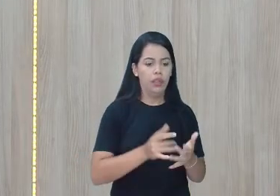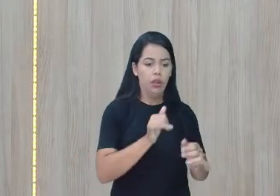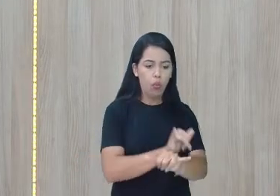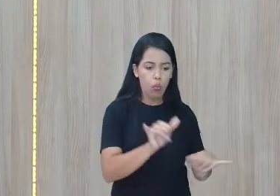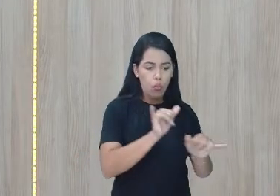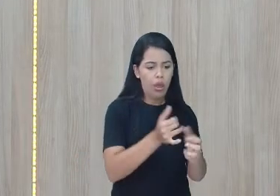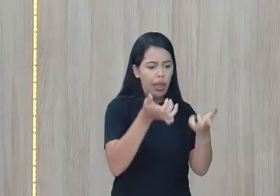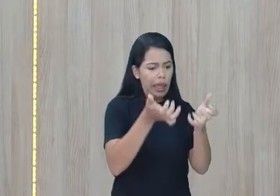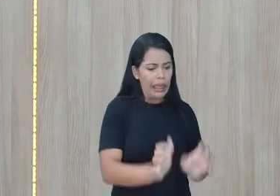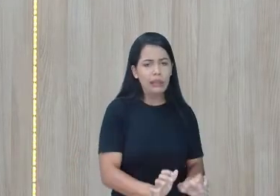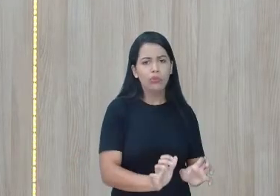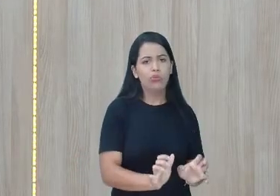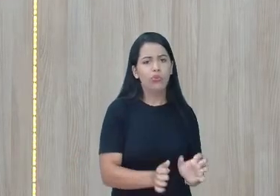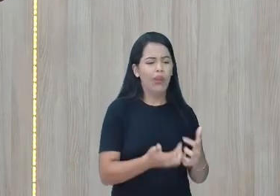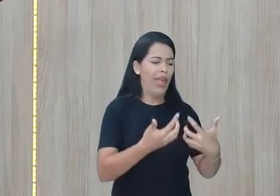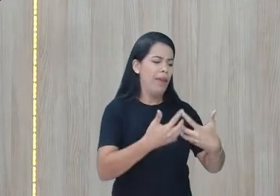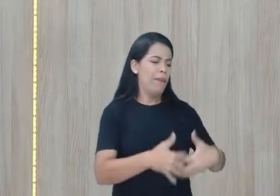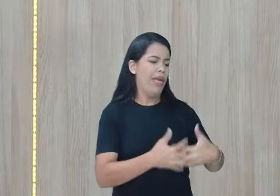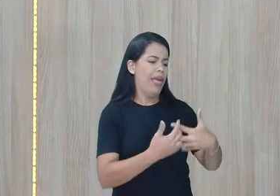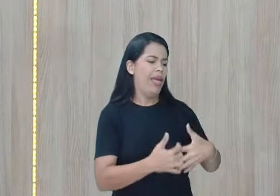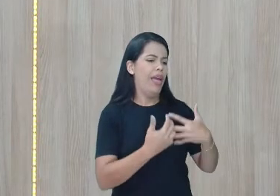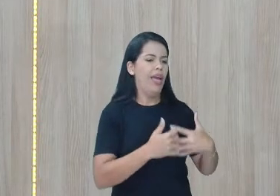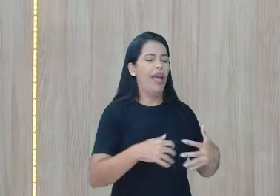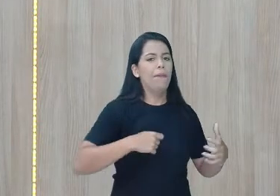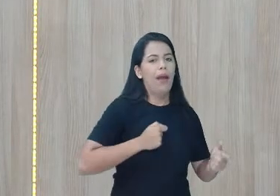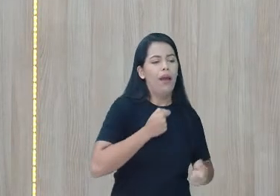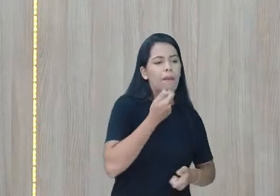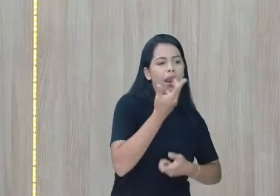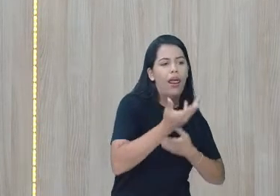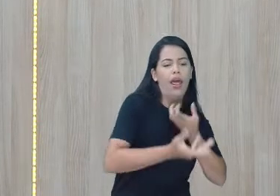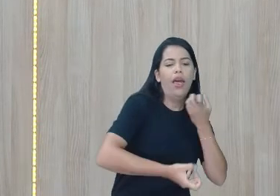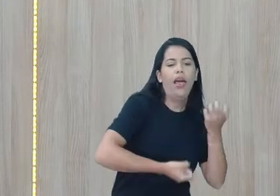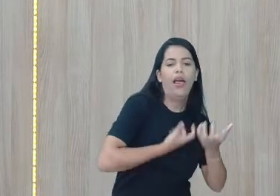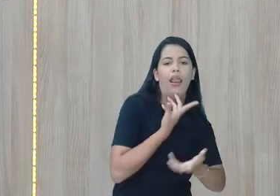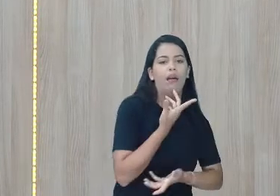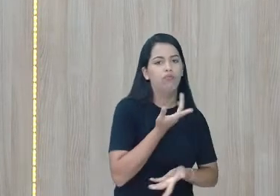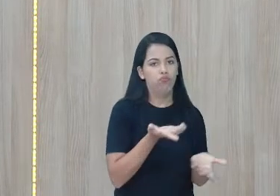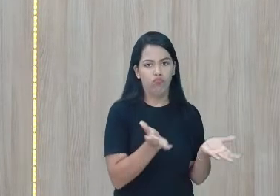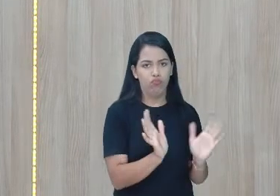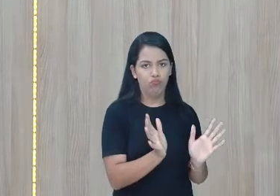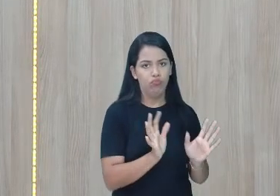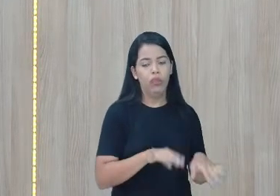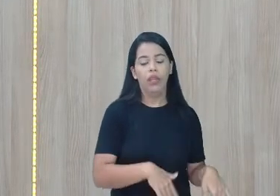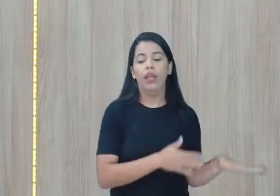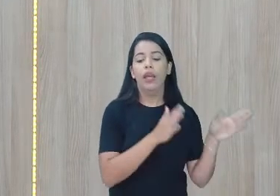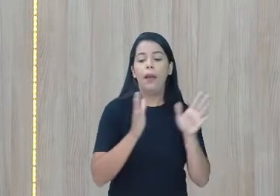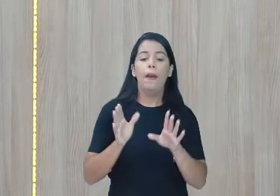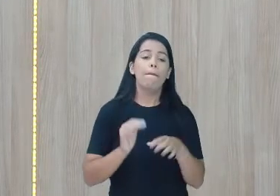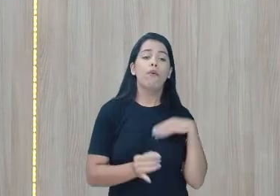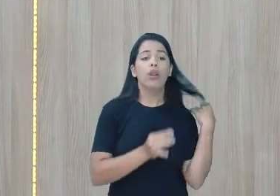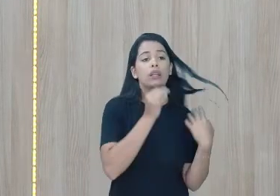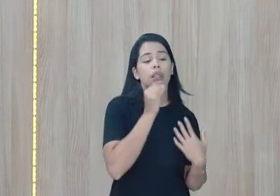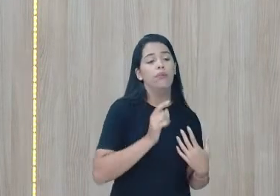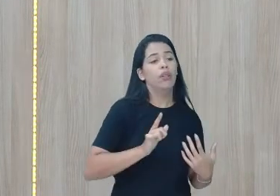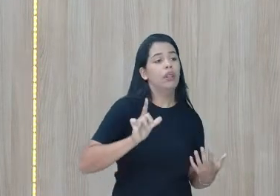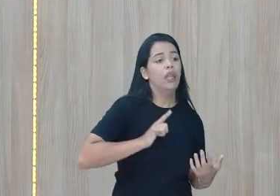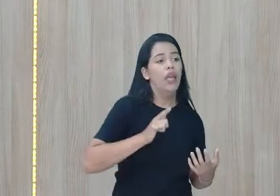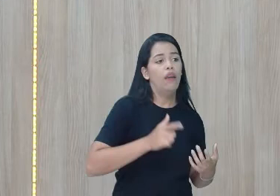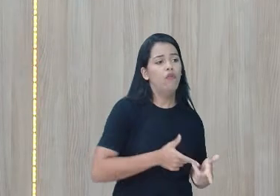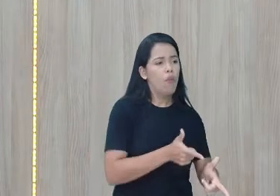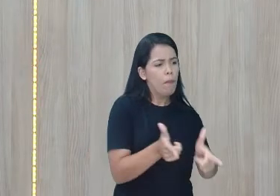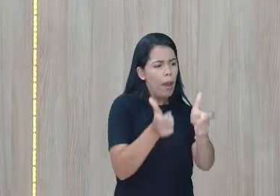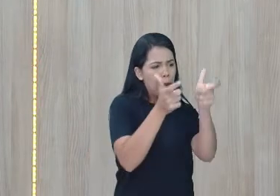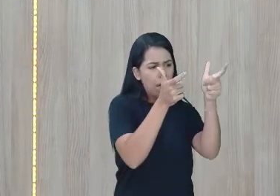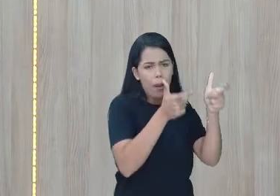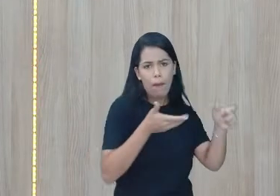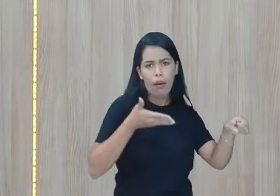hipóteses, pensamentos, destrinchar aquele conteúdo. Então, por exemplo, aconteceu um assalto a banco. A notícia